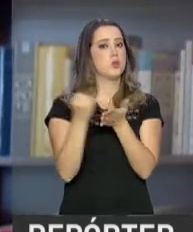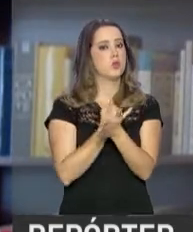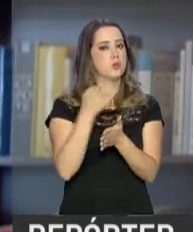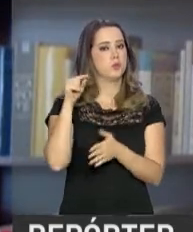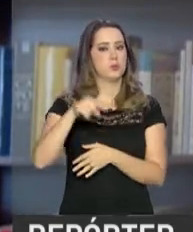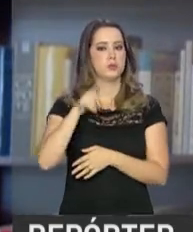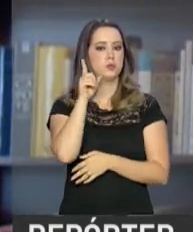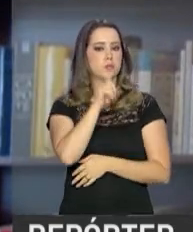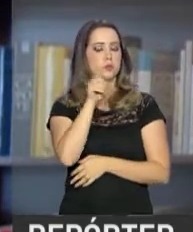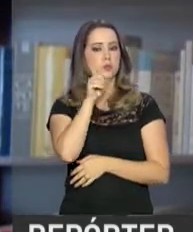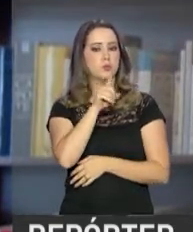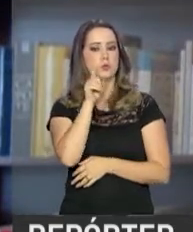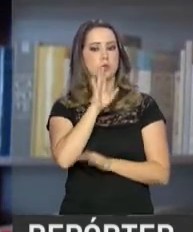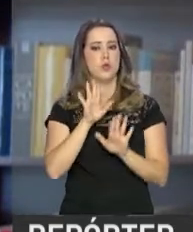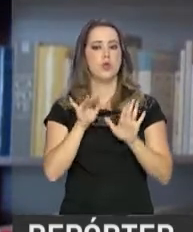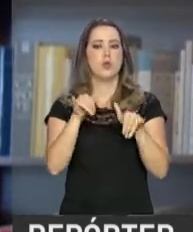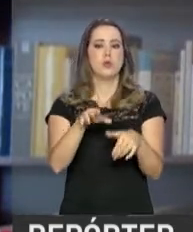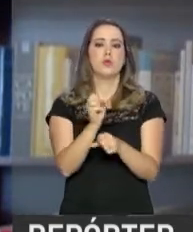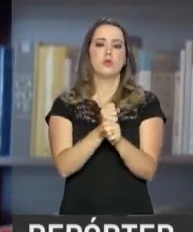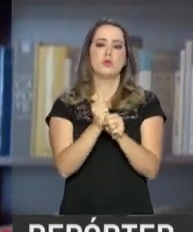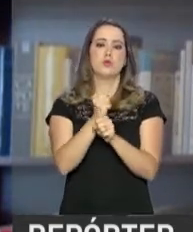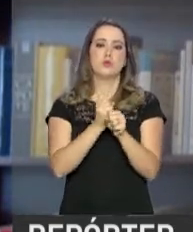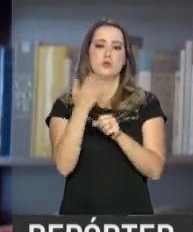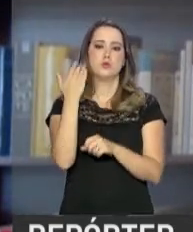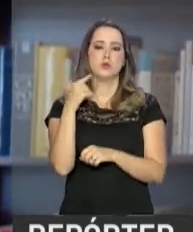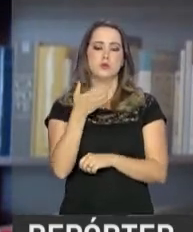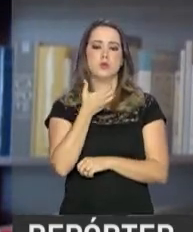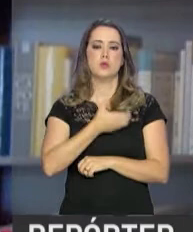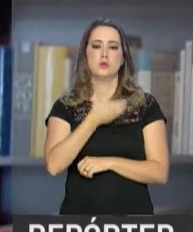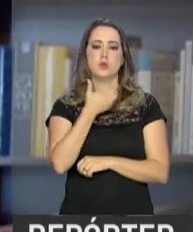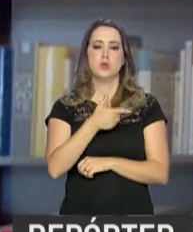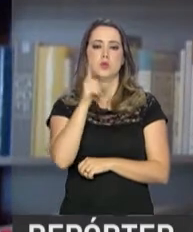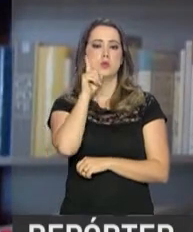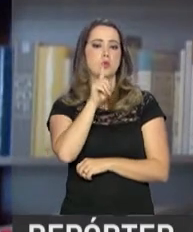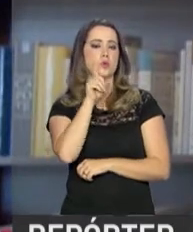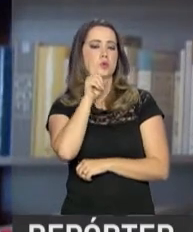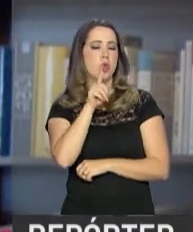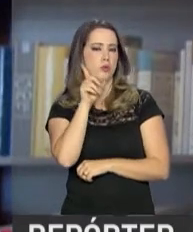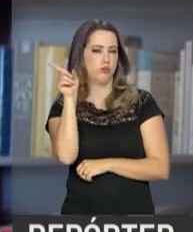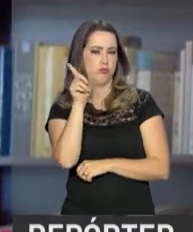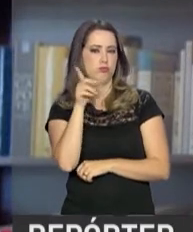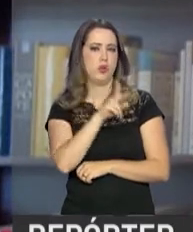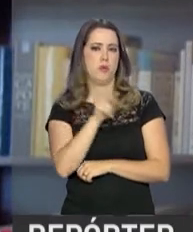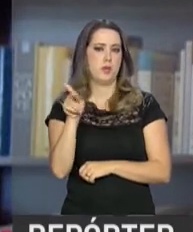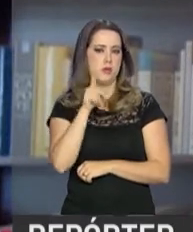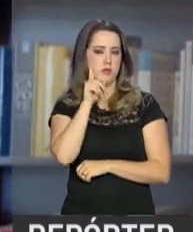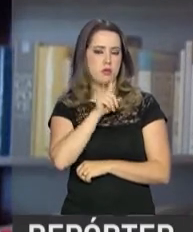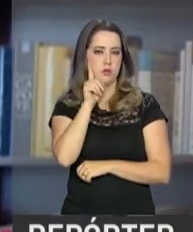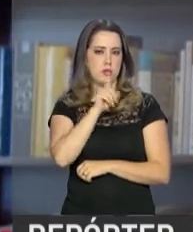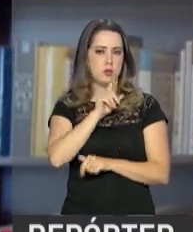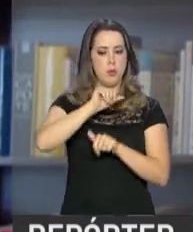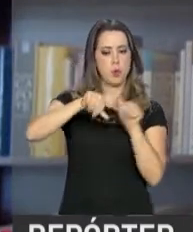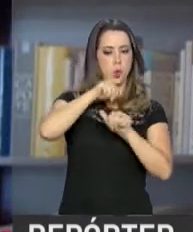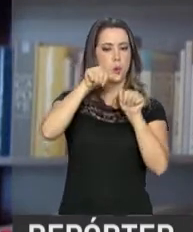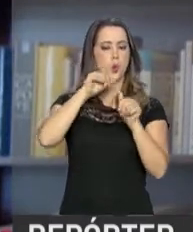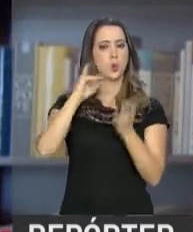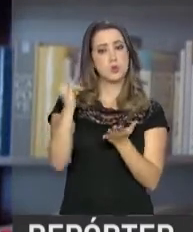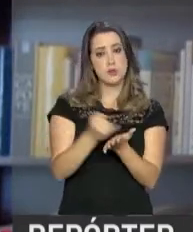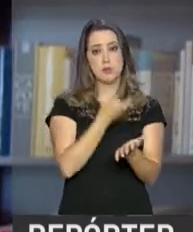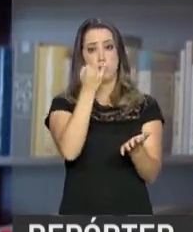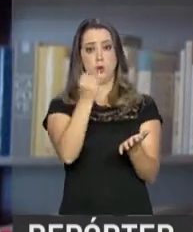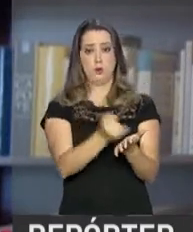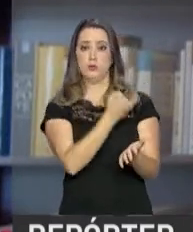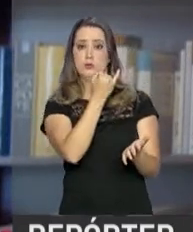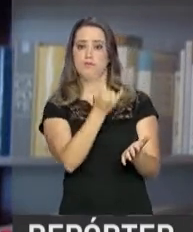dos Estados Unidos. No final do ano passado, em dezembro, o presidente Donald Trump promoveu uma grande mudança tributária. E o ministro